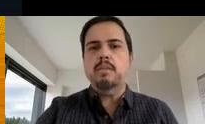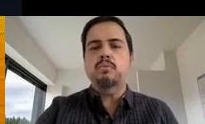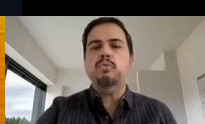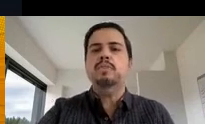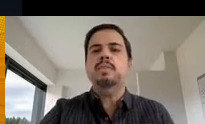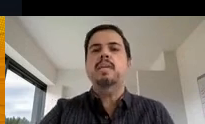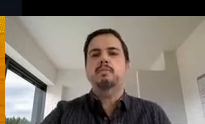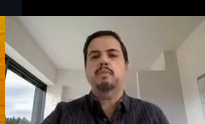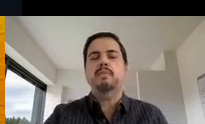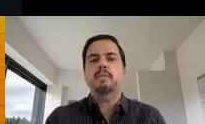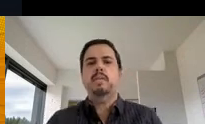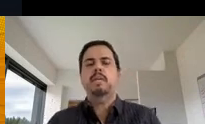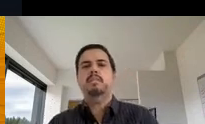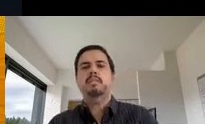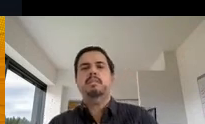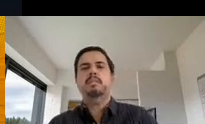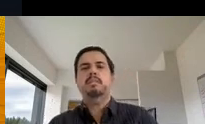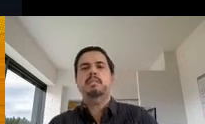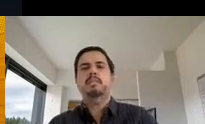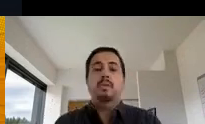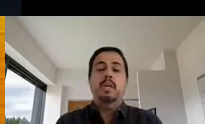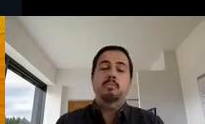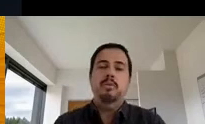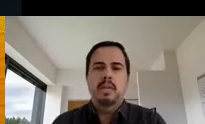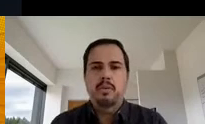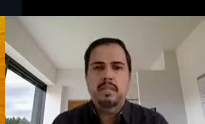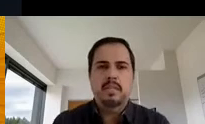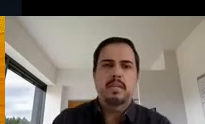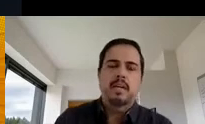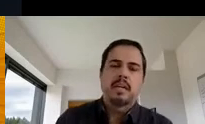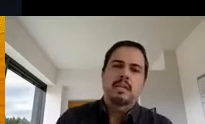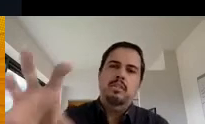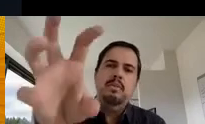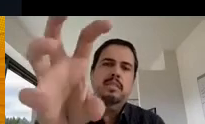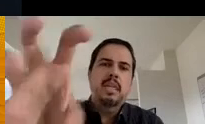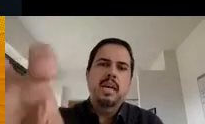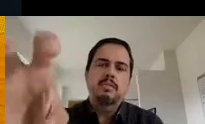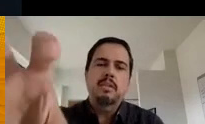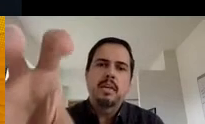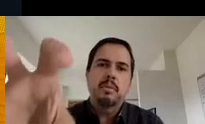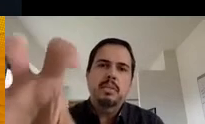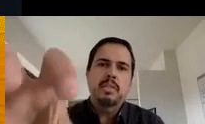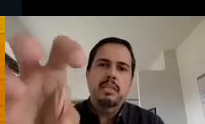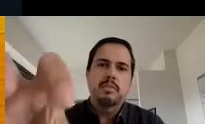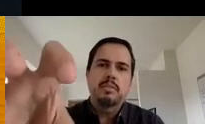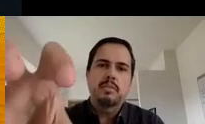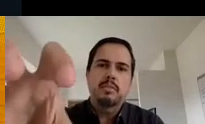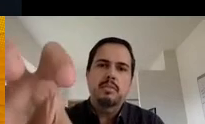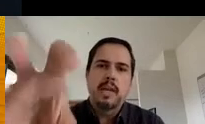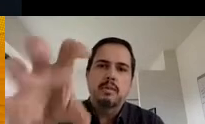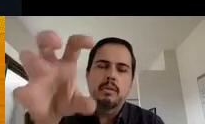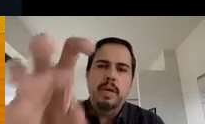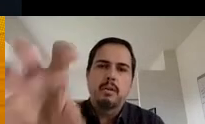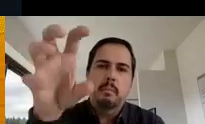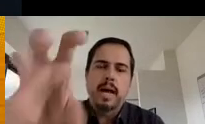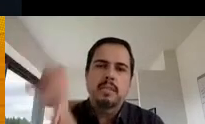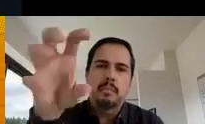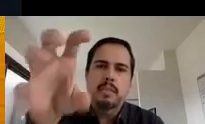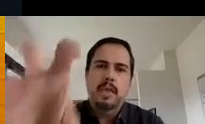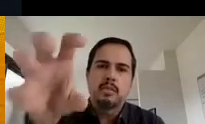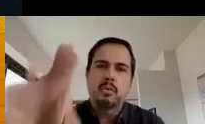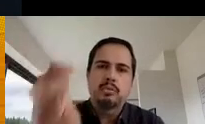não têm pacote de dados suficiente para fazer o que eles poderiam fazer. Então, assim, esse cenário também que é importante ser visto, que é um